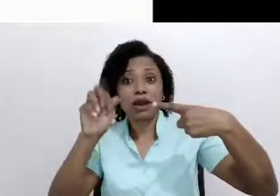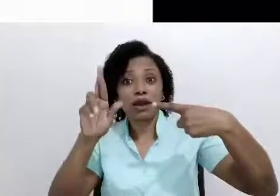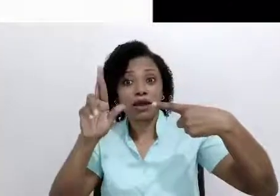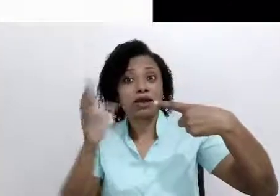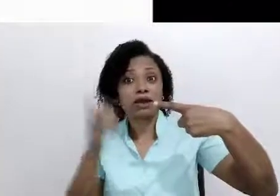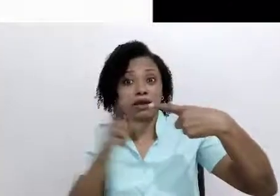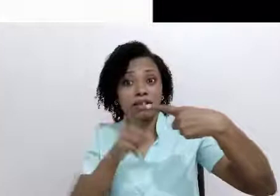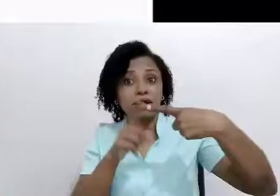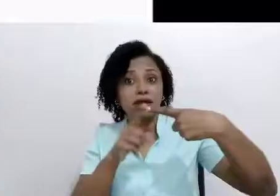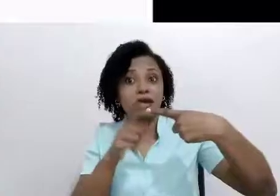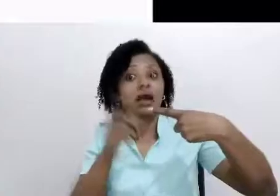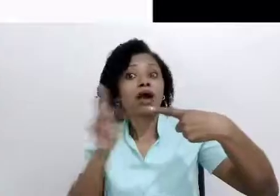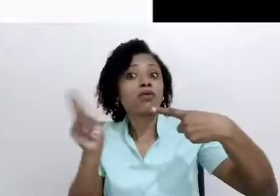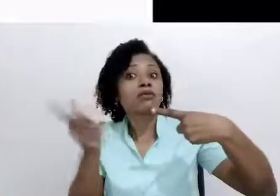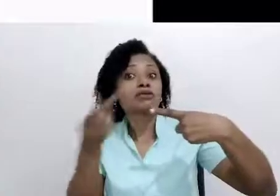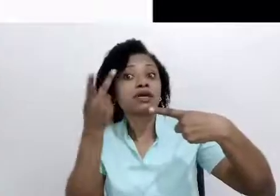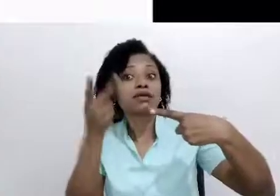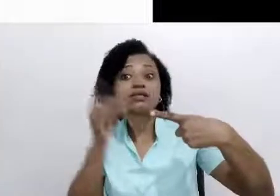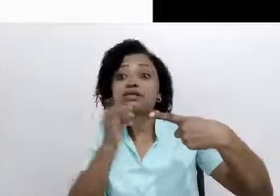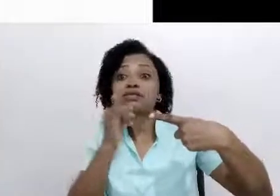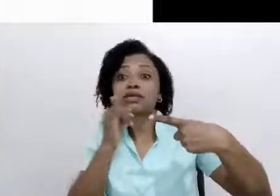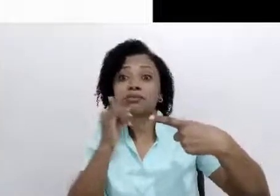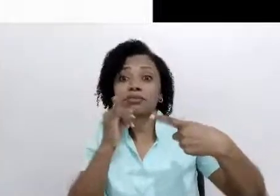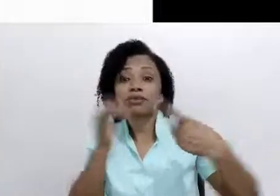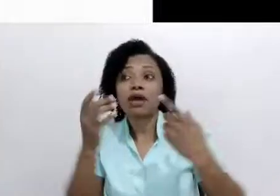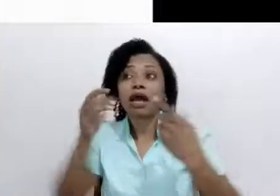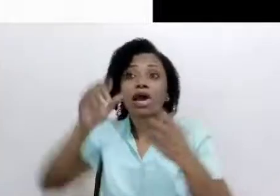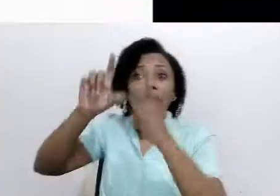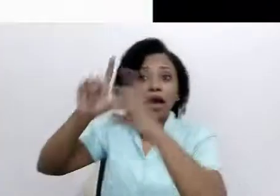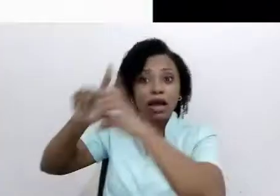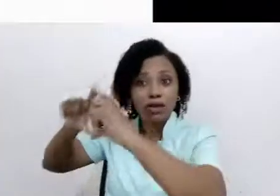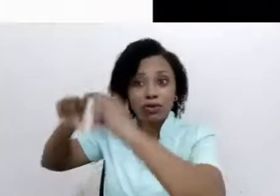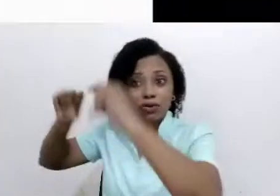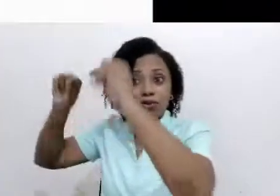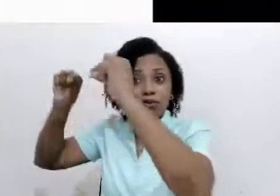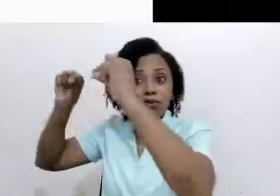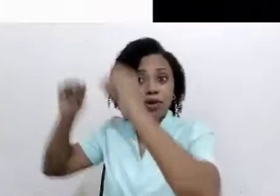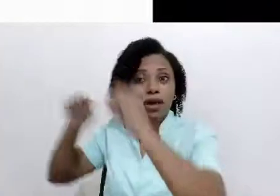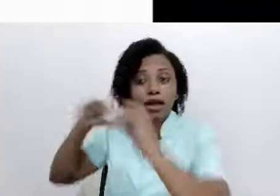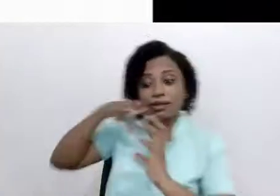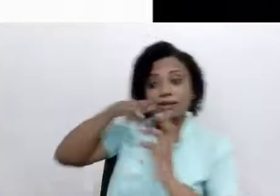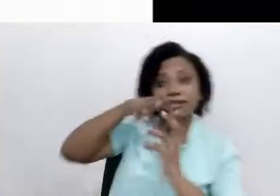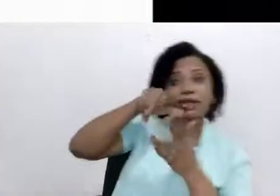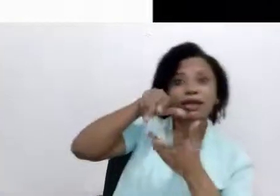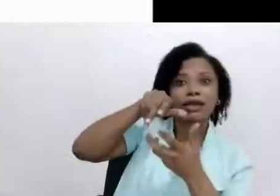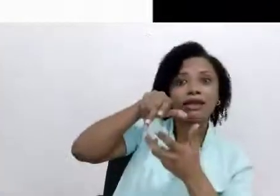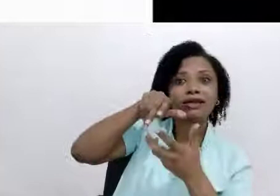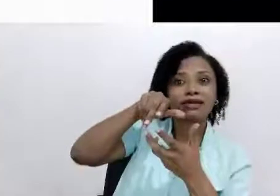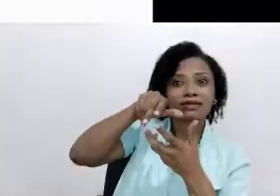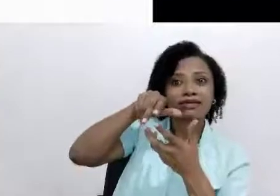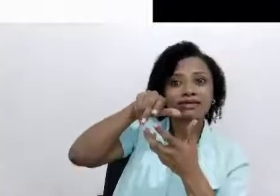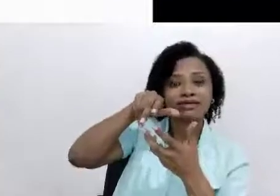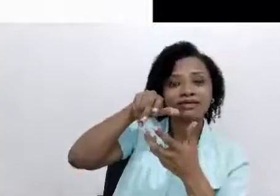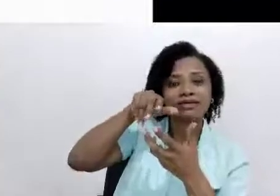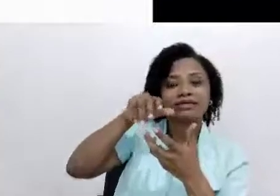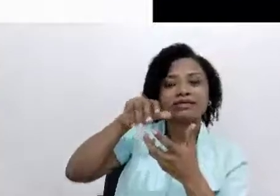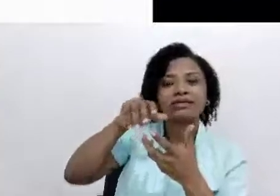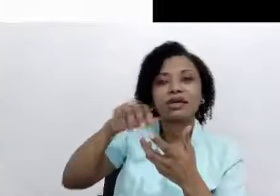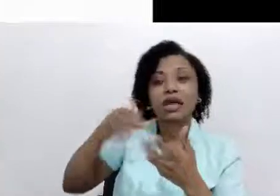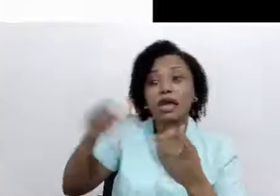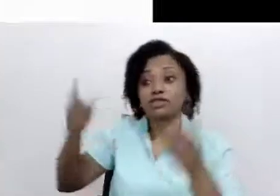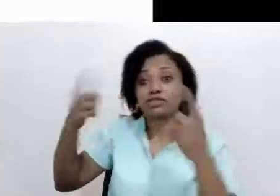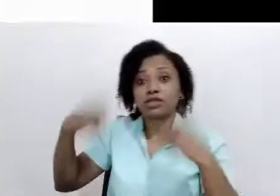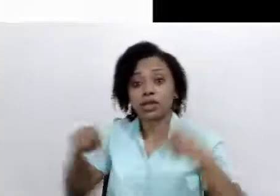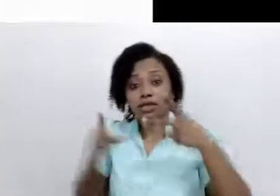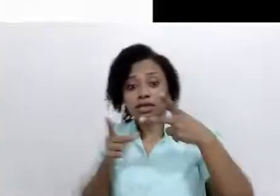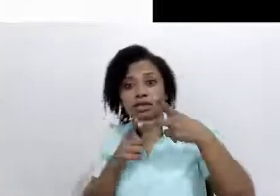O eclipse solar ocorre quando a sombra e a penumbra da Lua interceptam a superfície da Terra.